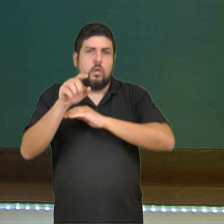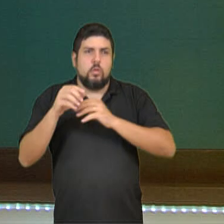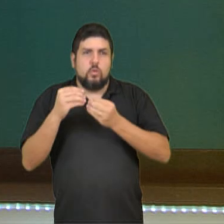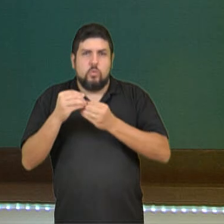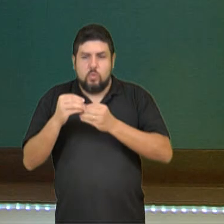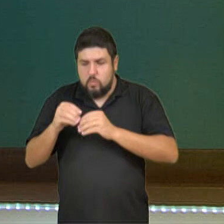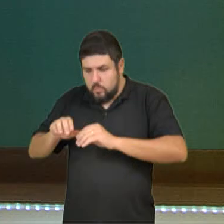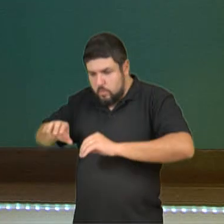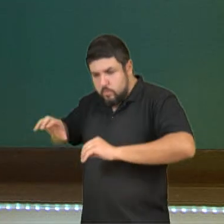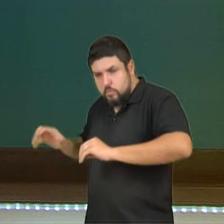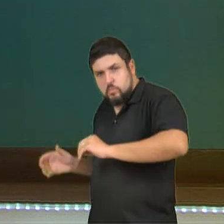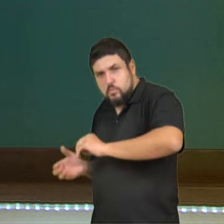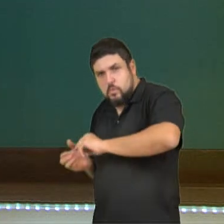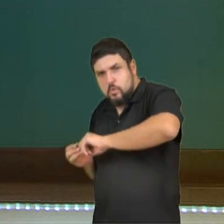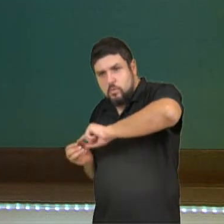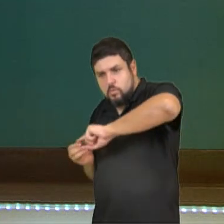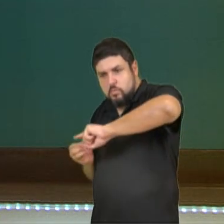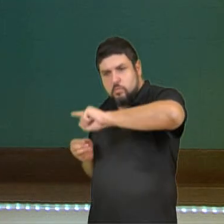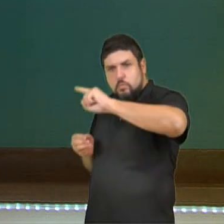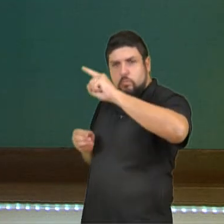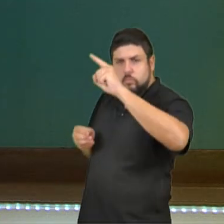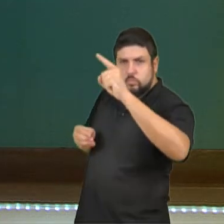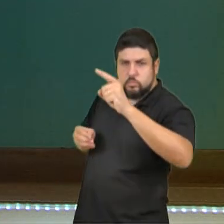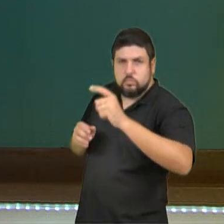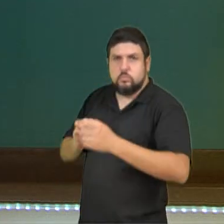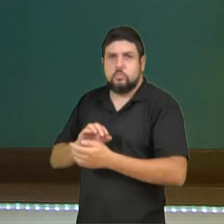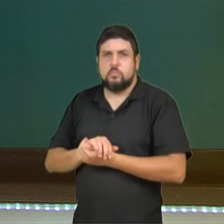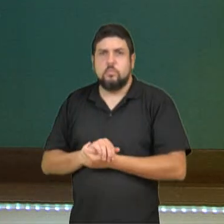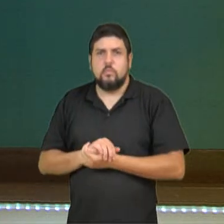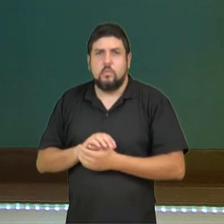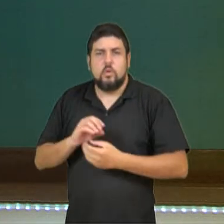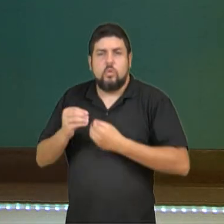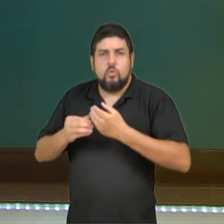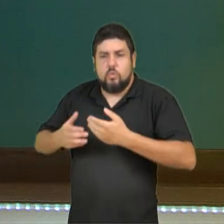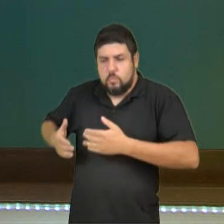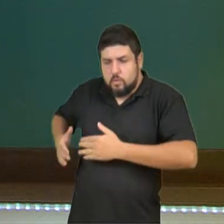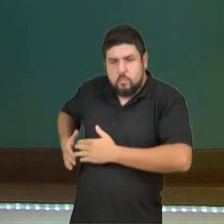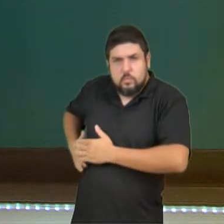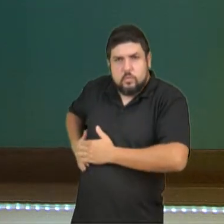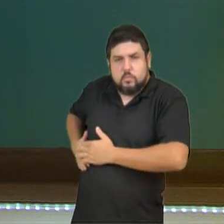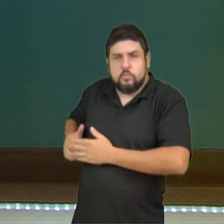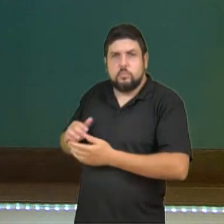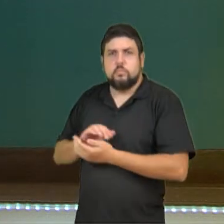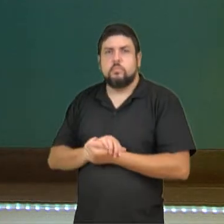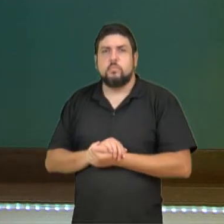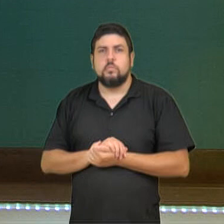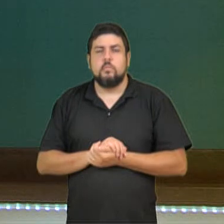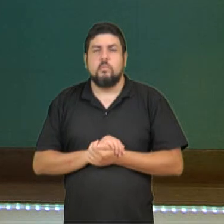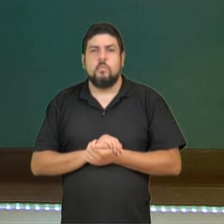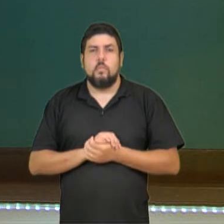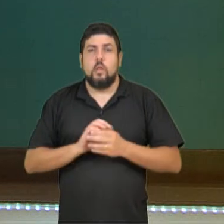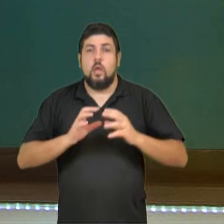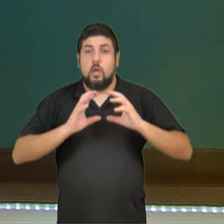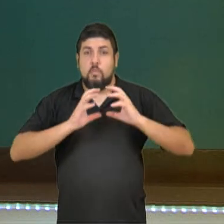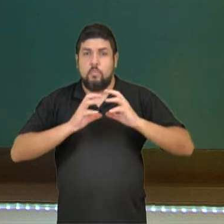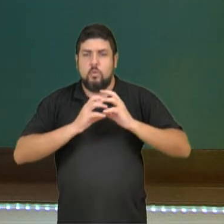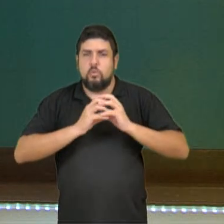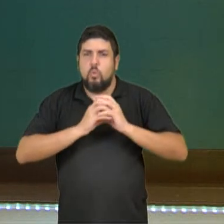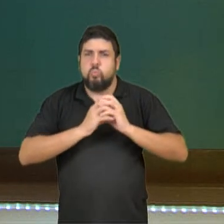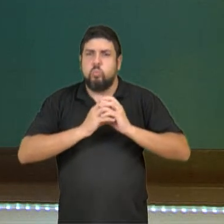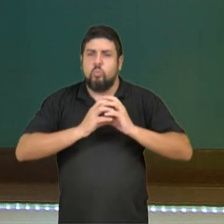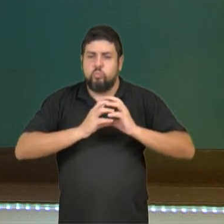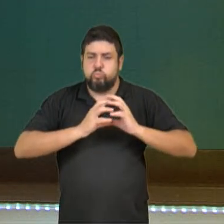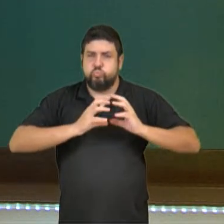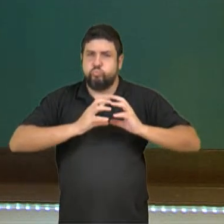realizado de baixo para cima, na altura do quadril. A bola de softball é maior, né, que a bola